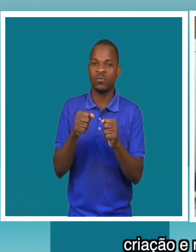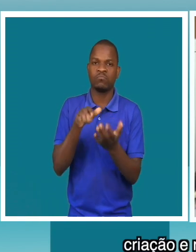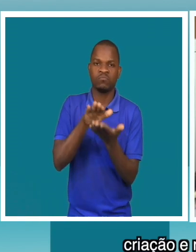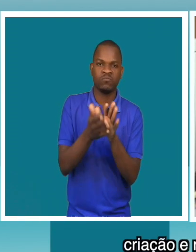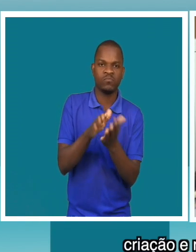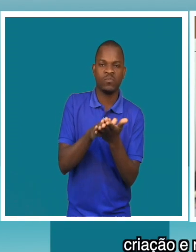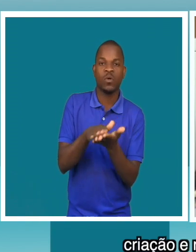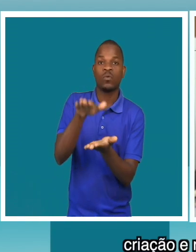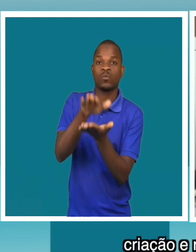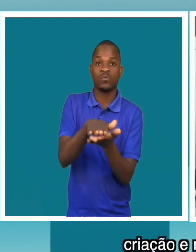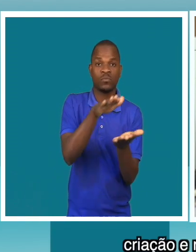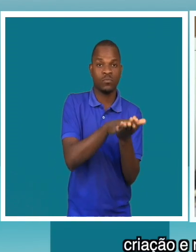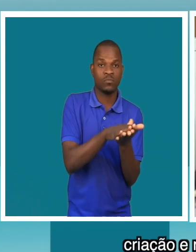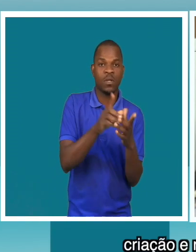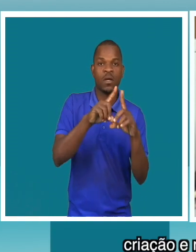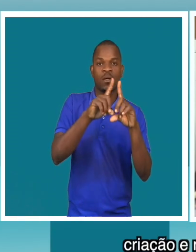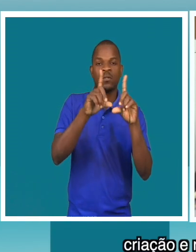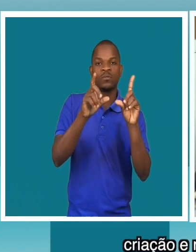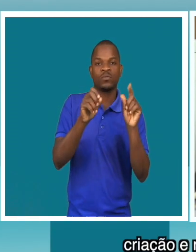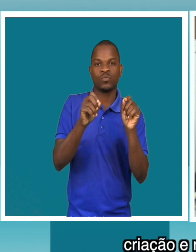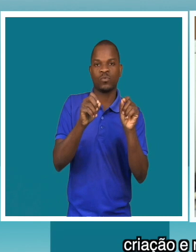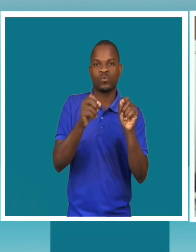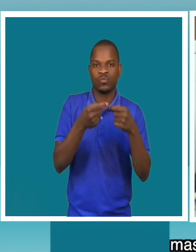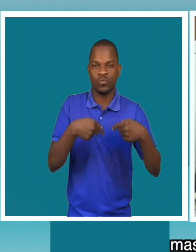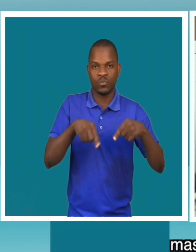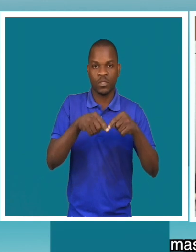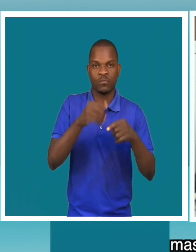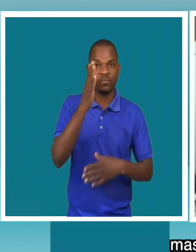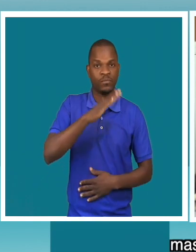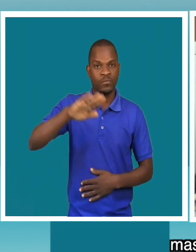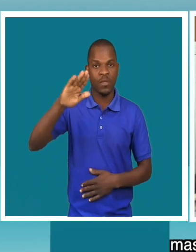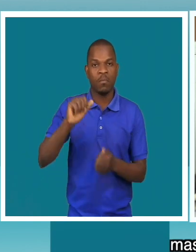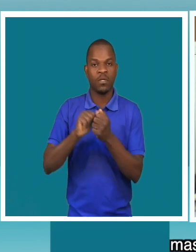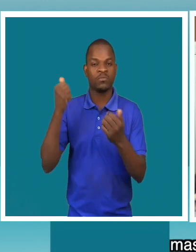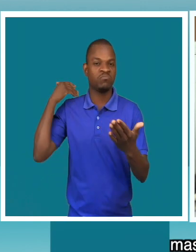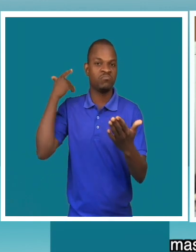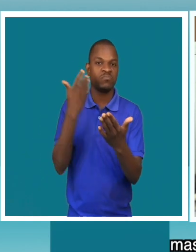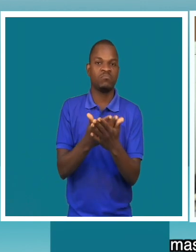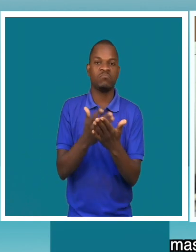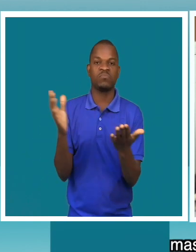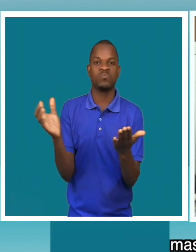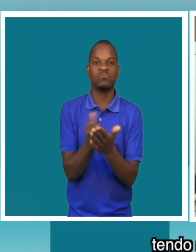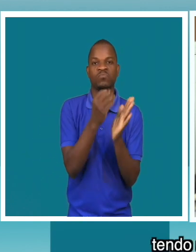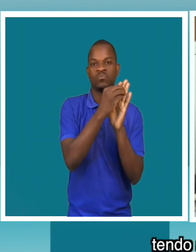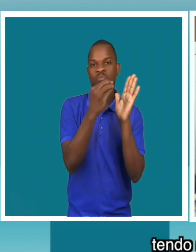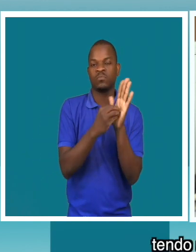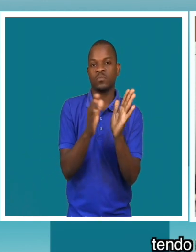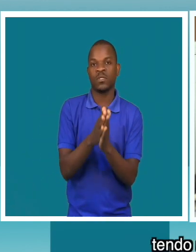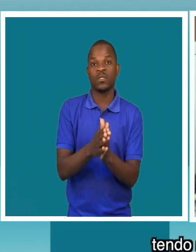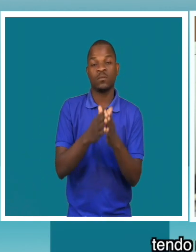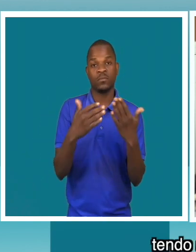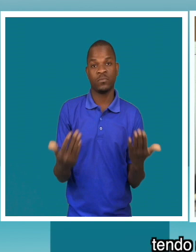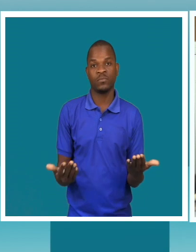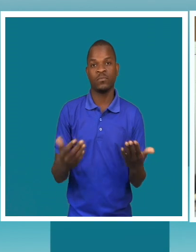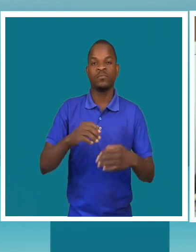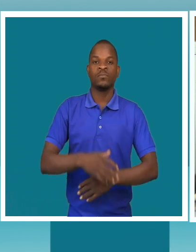nacional dos pontos focais do Comitê em todo o país mas até ao fim do ano não se teve nenhum sucesso tendo segurado